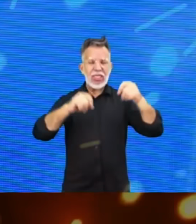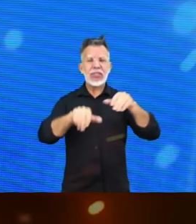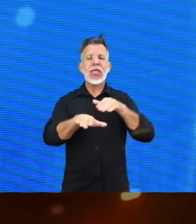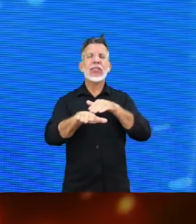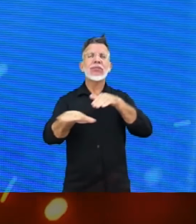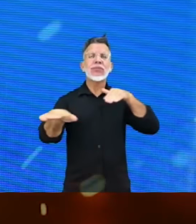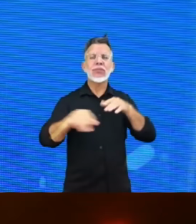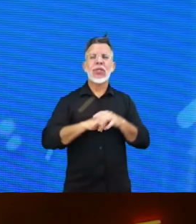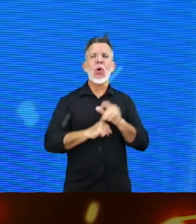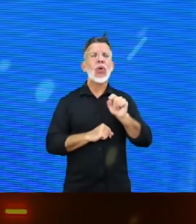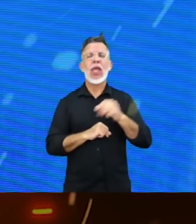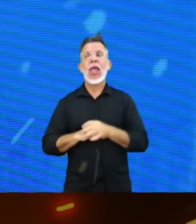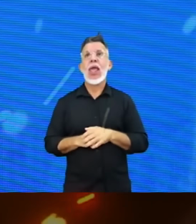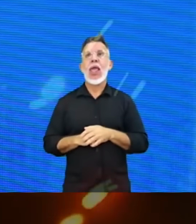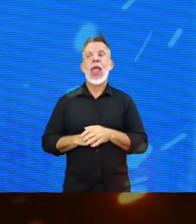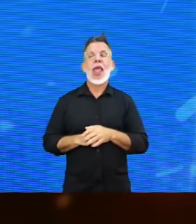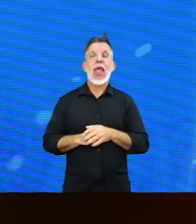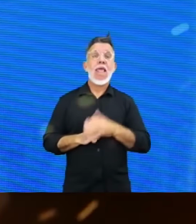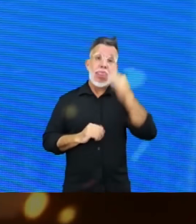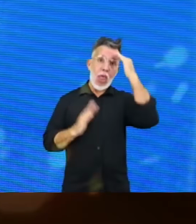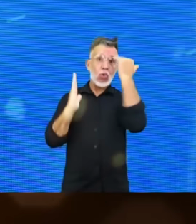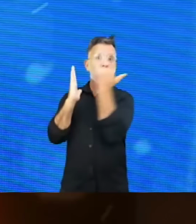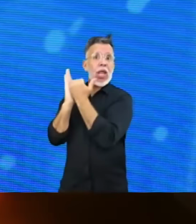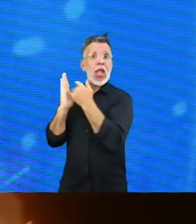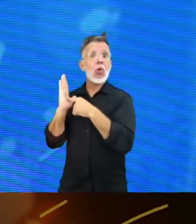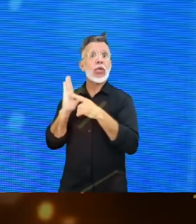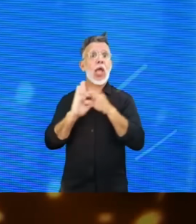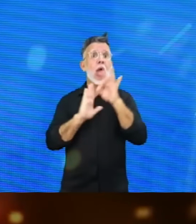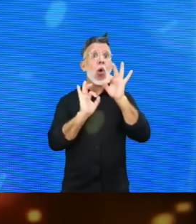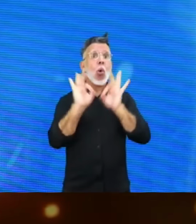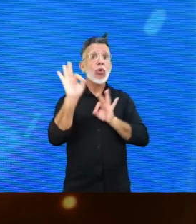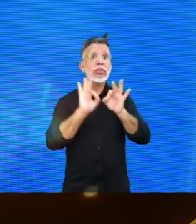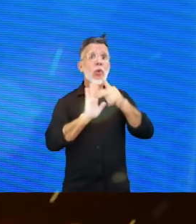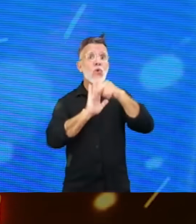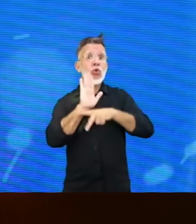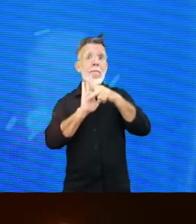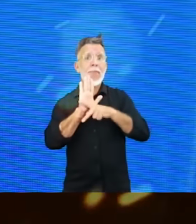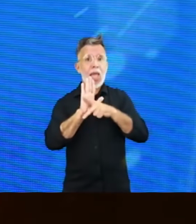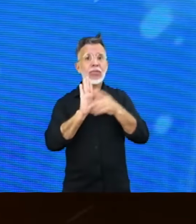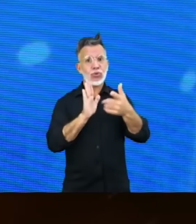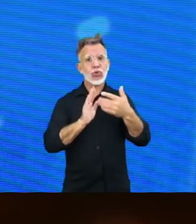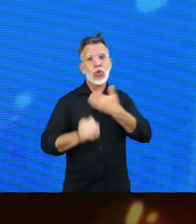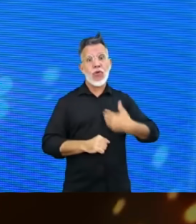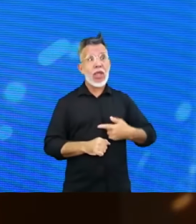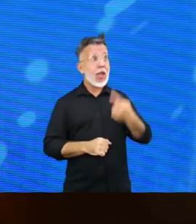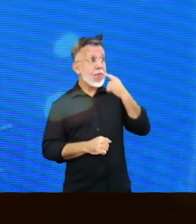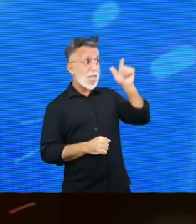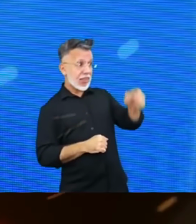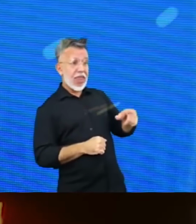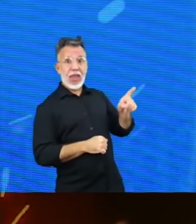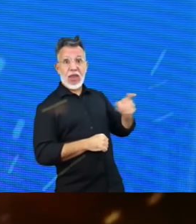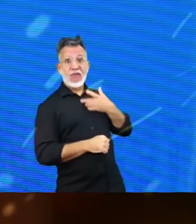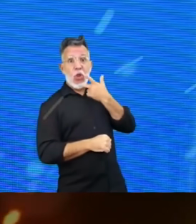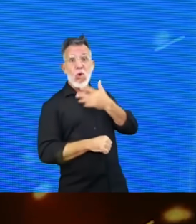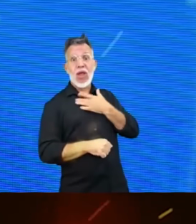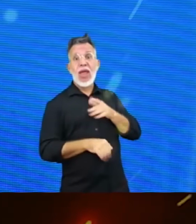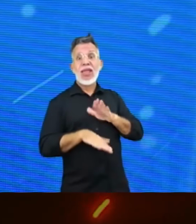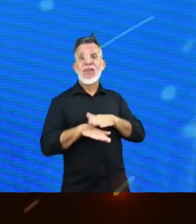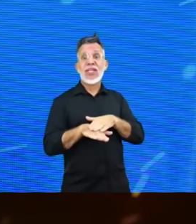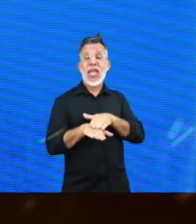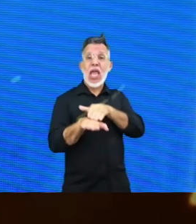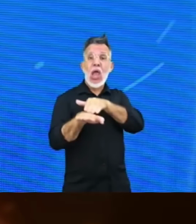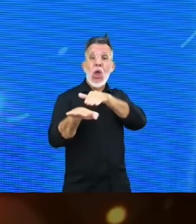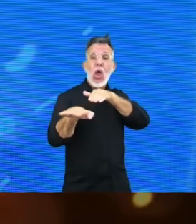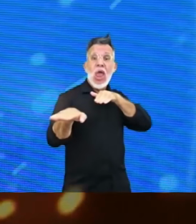planos de governo por exemplo alguém aqui falou que ia fazer 44 km de corredores de ônibus deve ter feito um pouco mais de sete